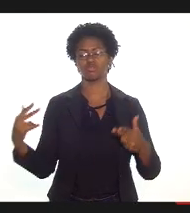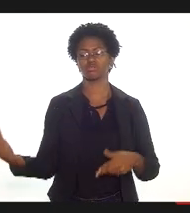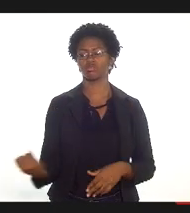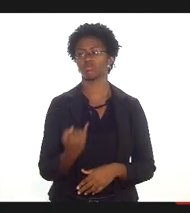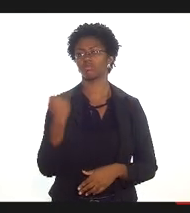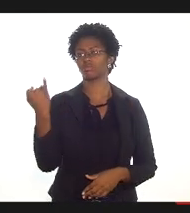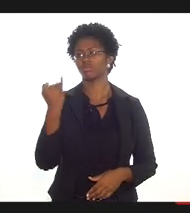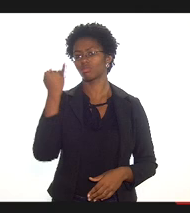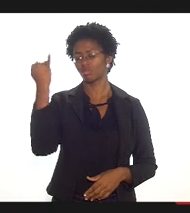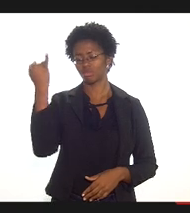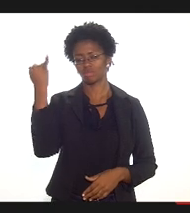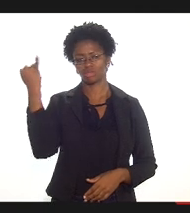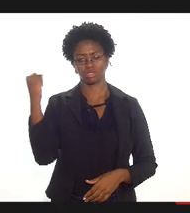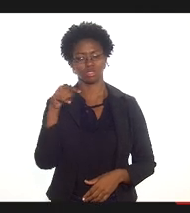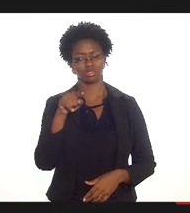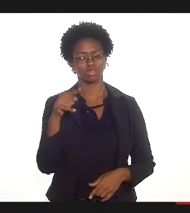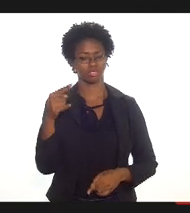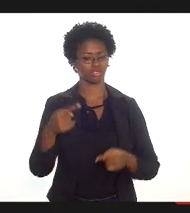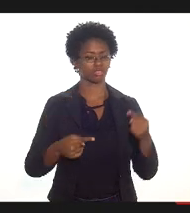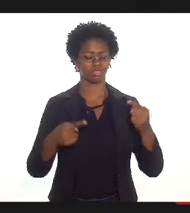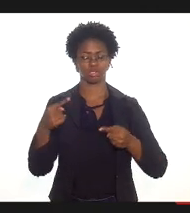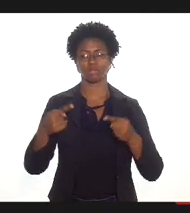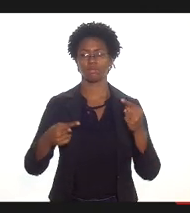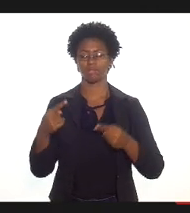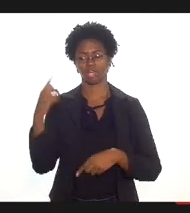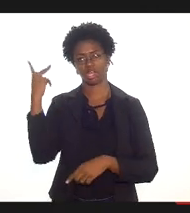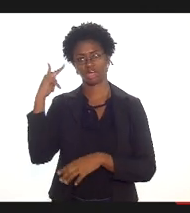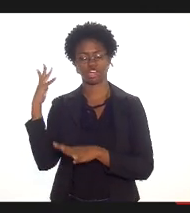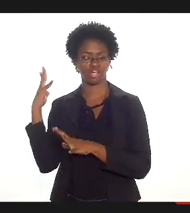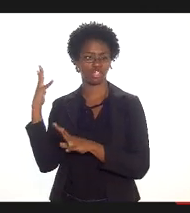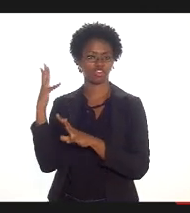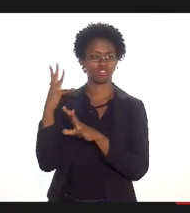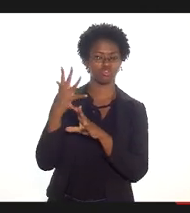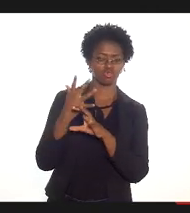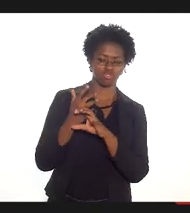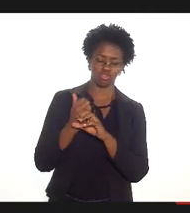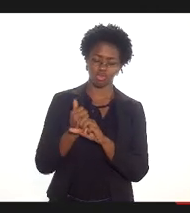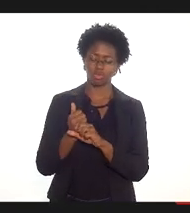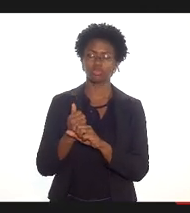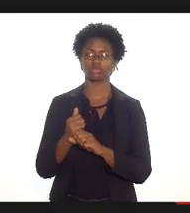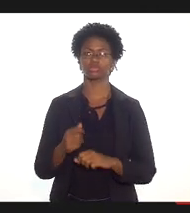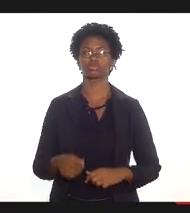esse debate histórico